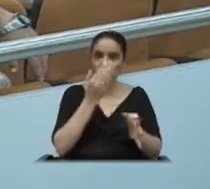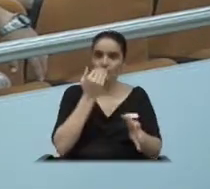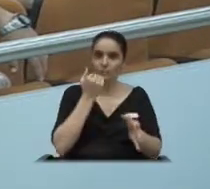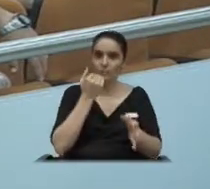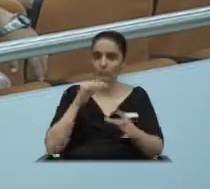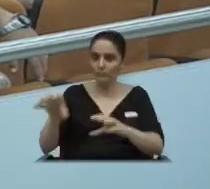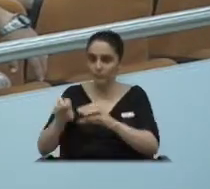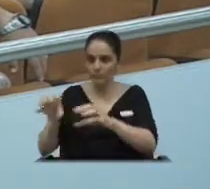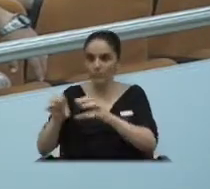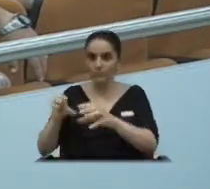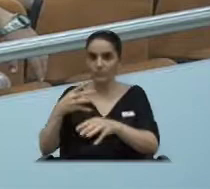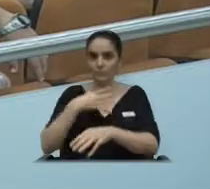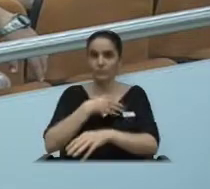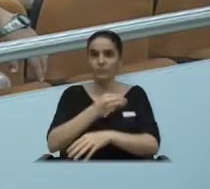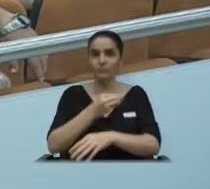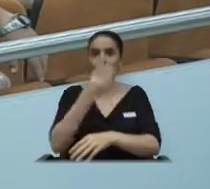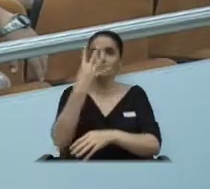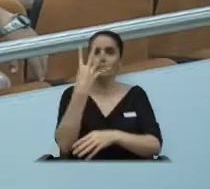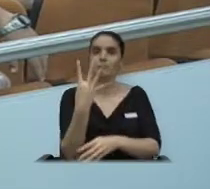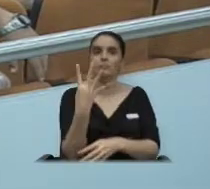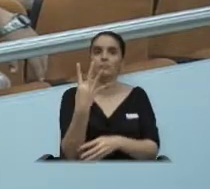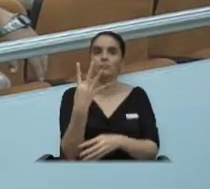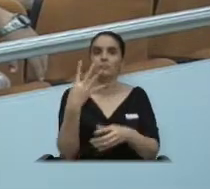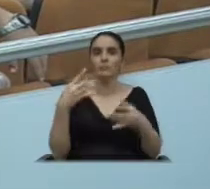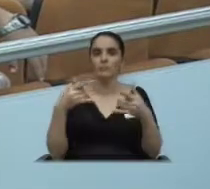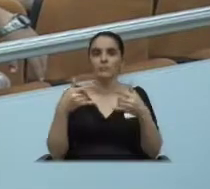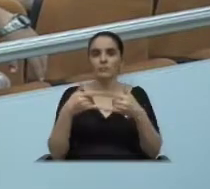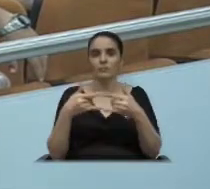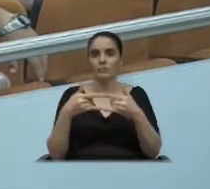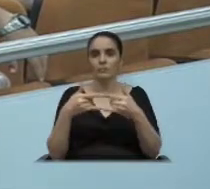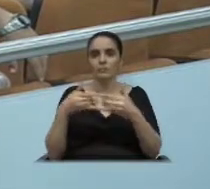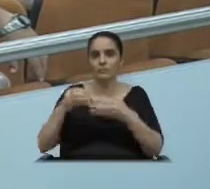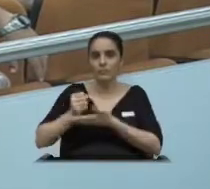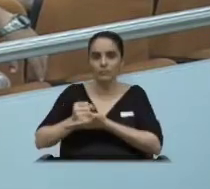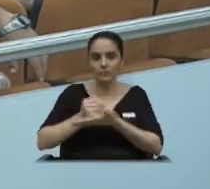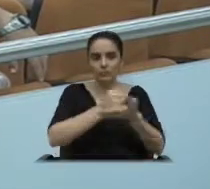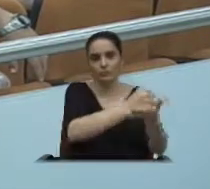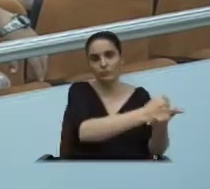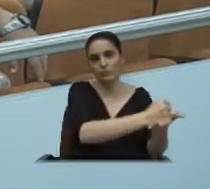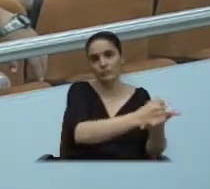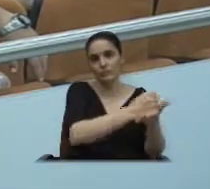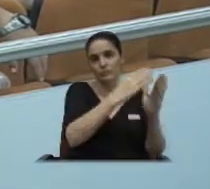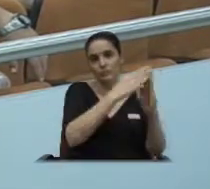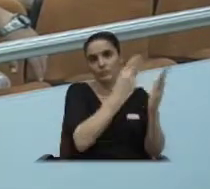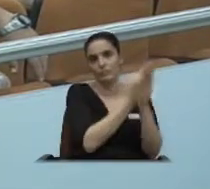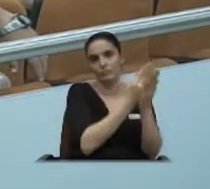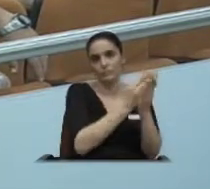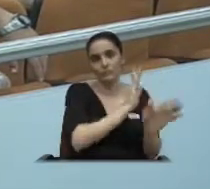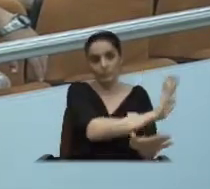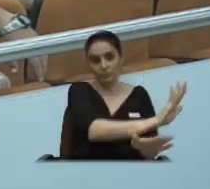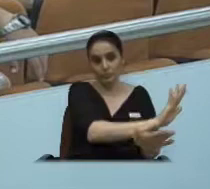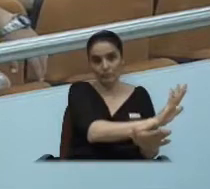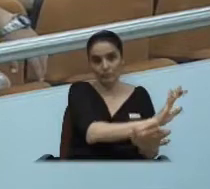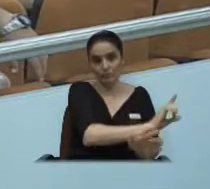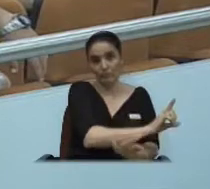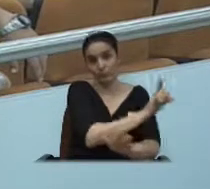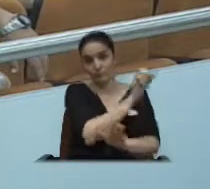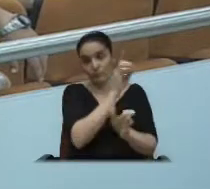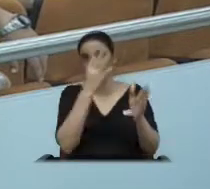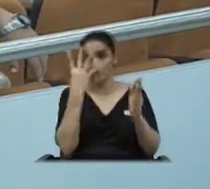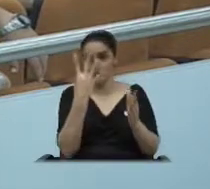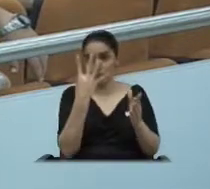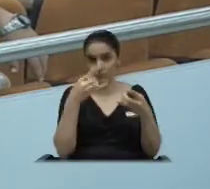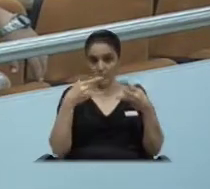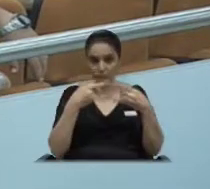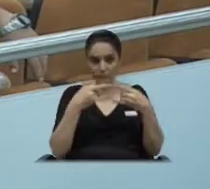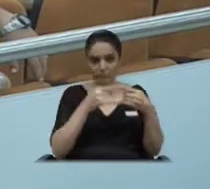suas crianças e usam 4 passagens para levar seus filhos à escola. Deixam seus filhos lá, pegam mais 4 para voltar para